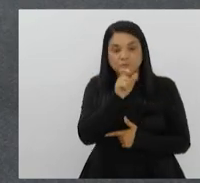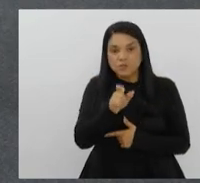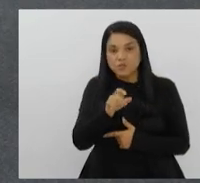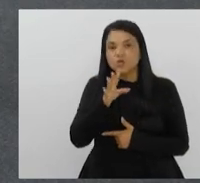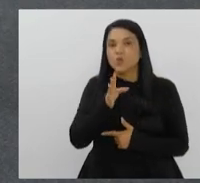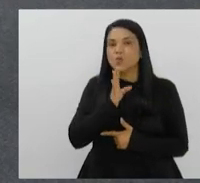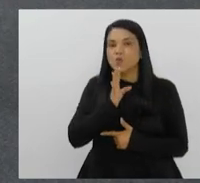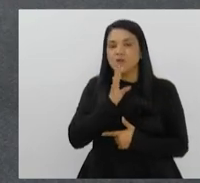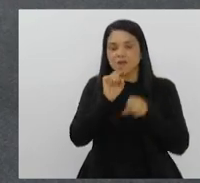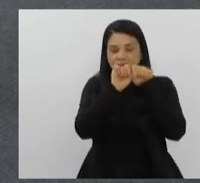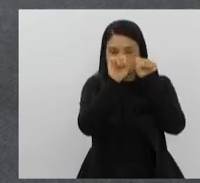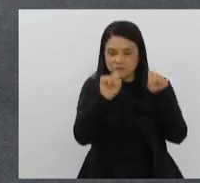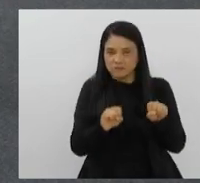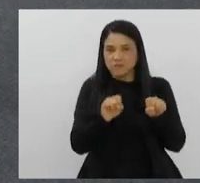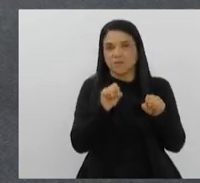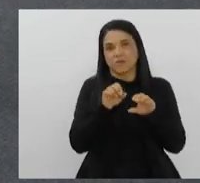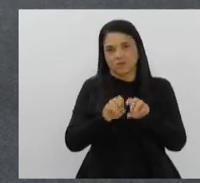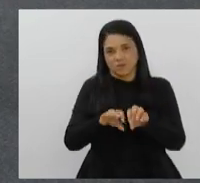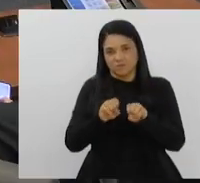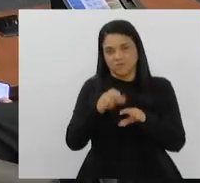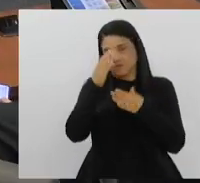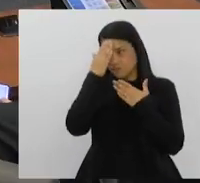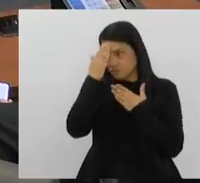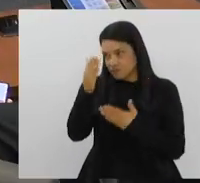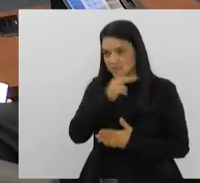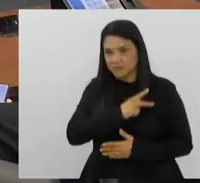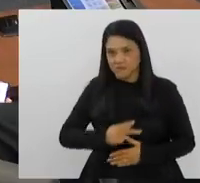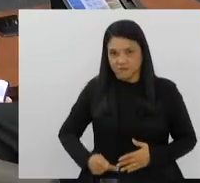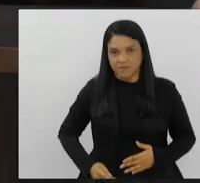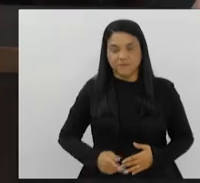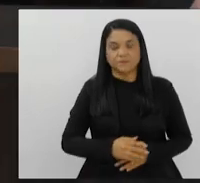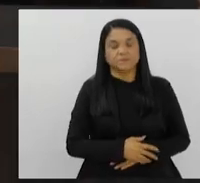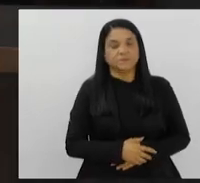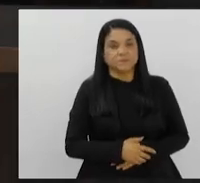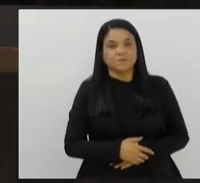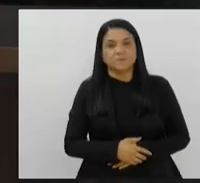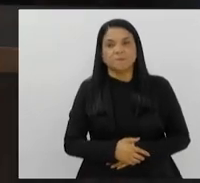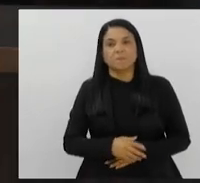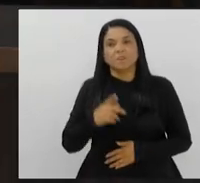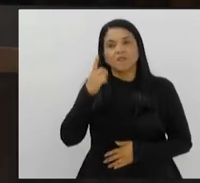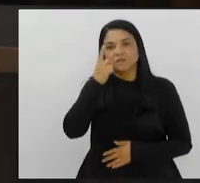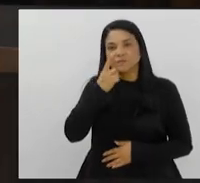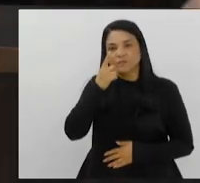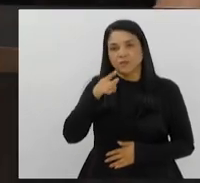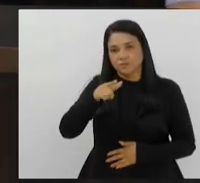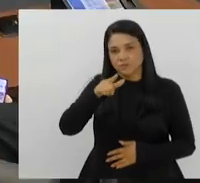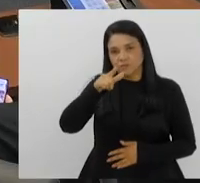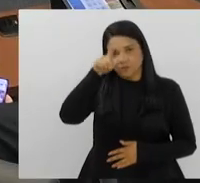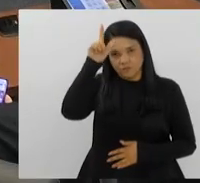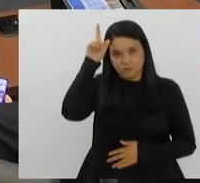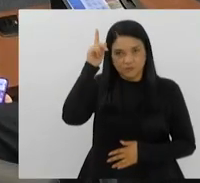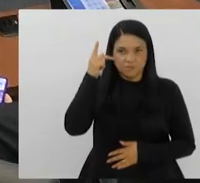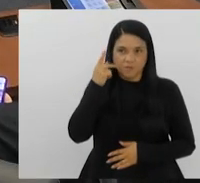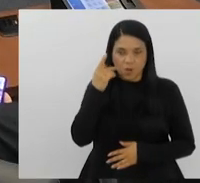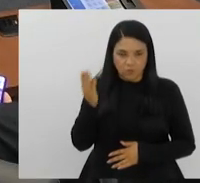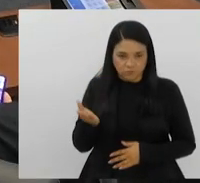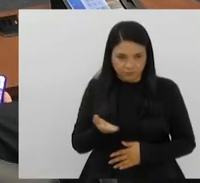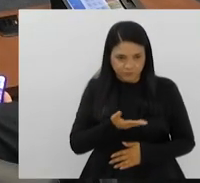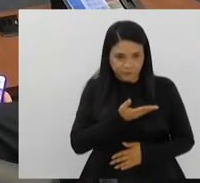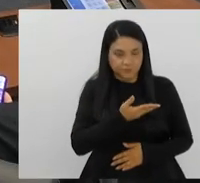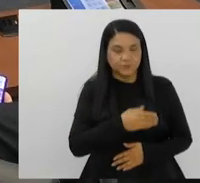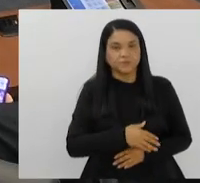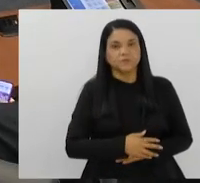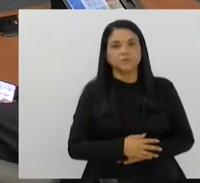do sistema educacional. Obrigado, presidente. Muito obrigado. Nosso nobre deputado Luiz Paulo da Rocha. Senhor presidente,